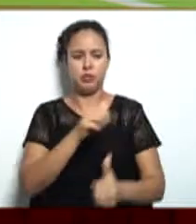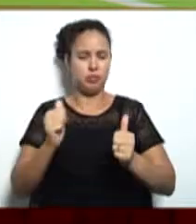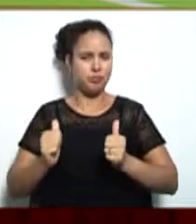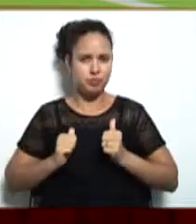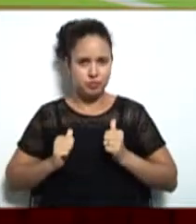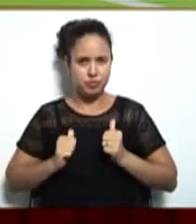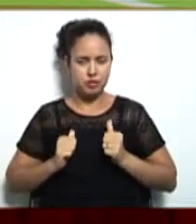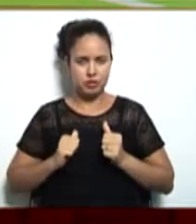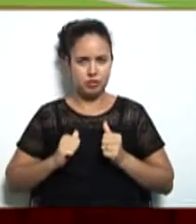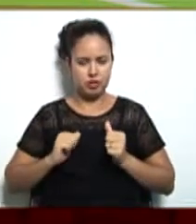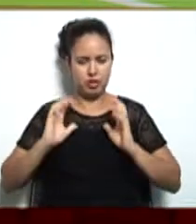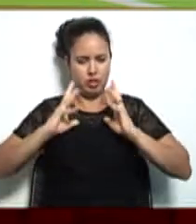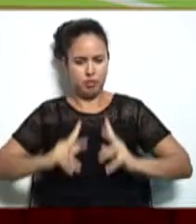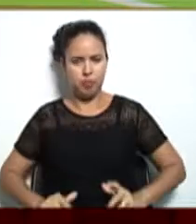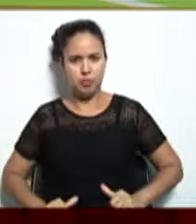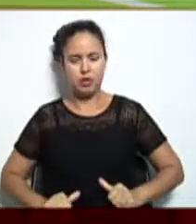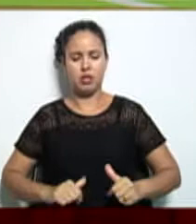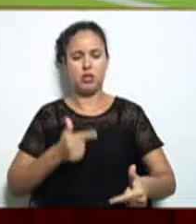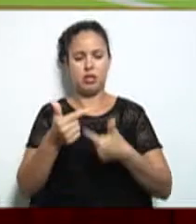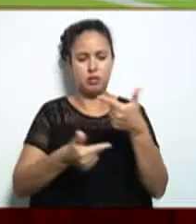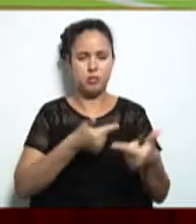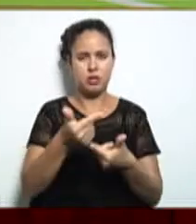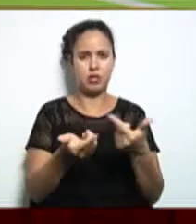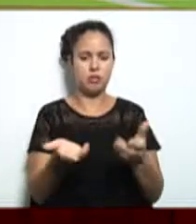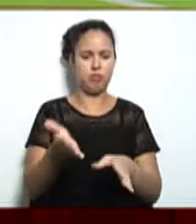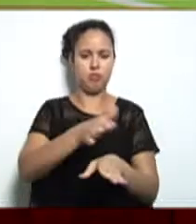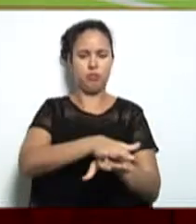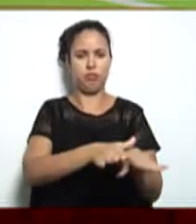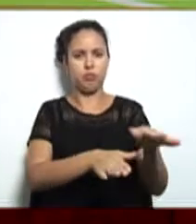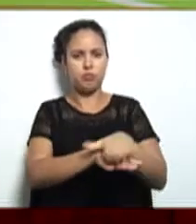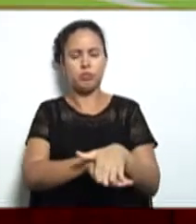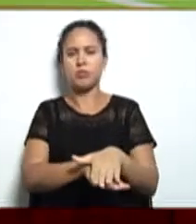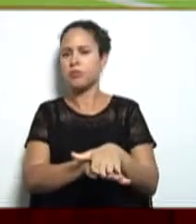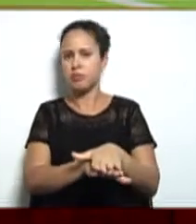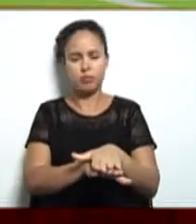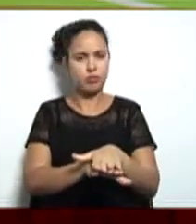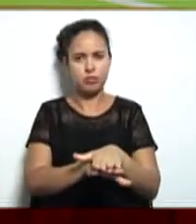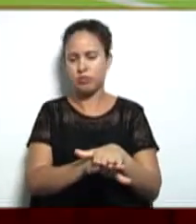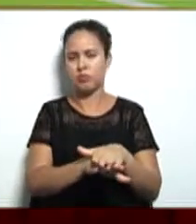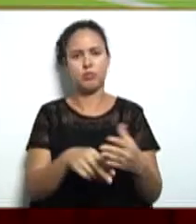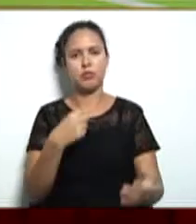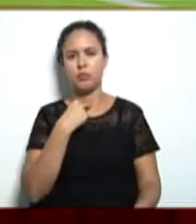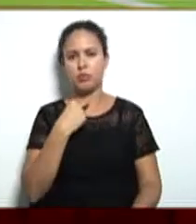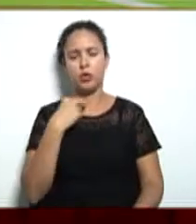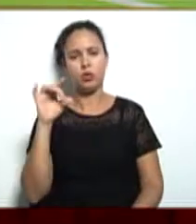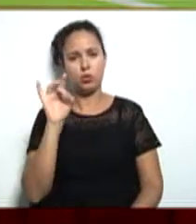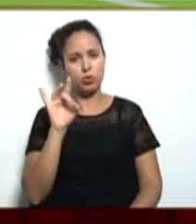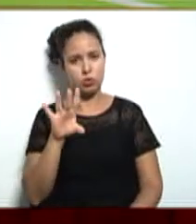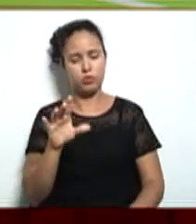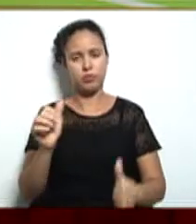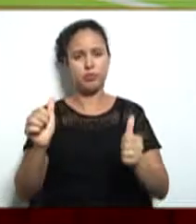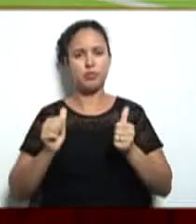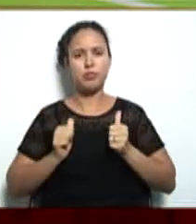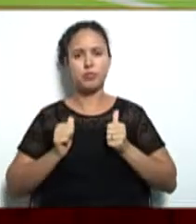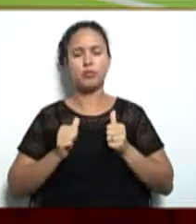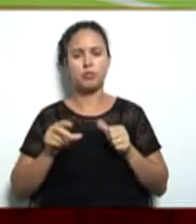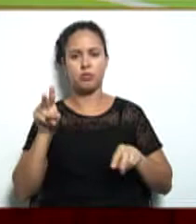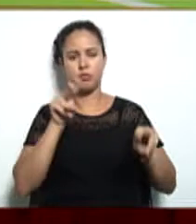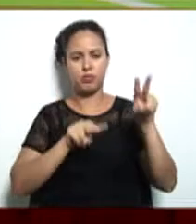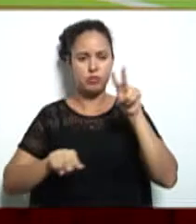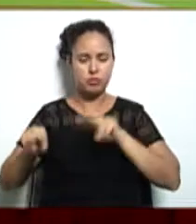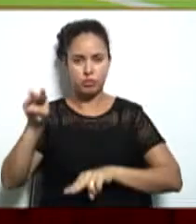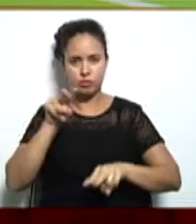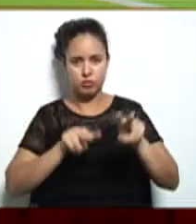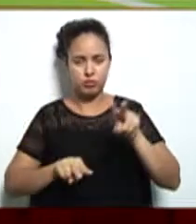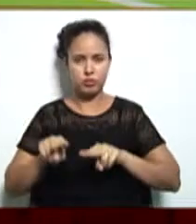em que empacota os instrumentos ou os alimentos. Então, essas atuações da prática é que você